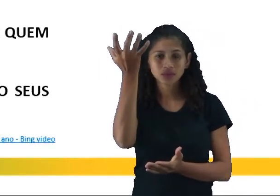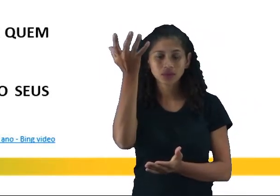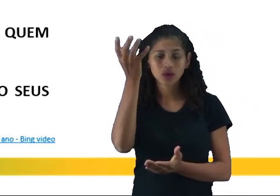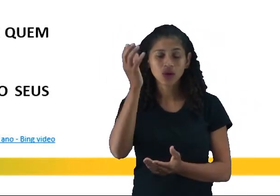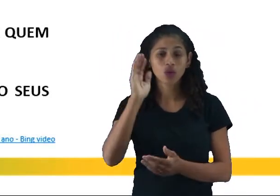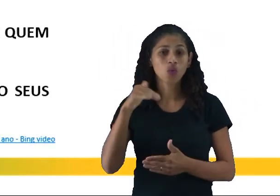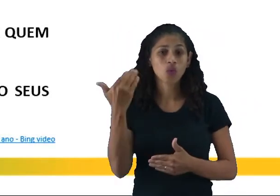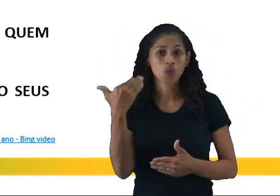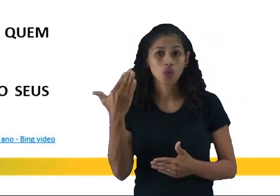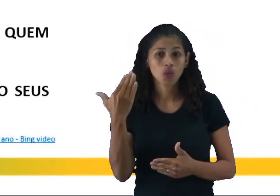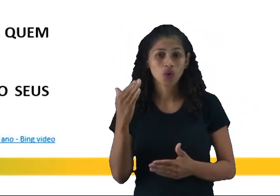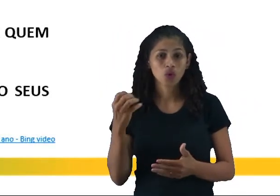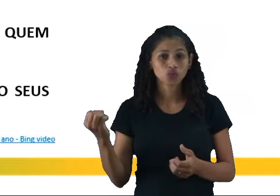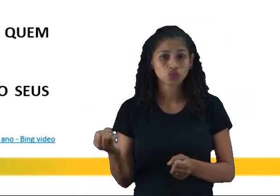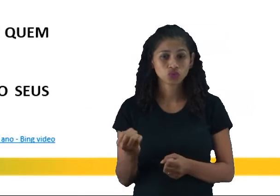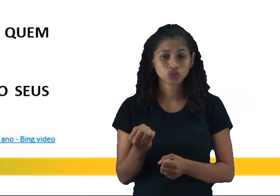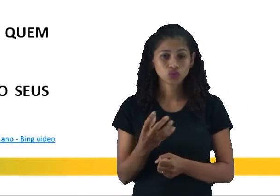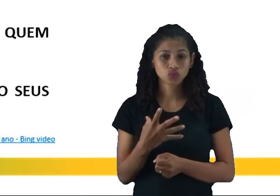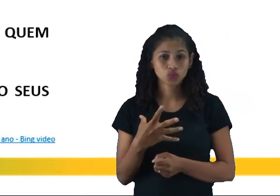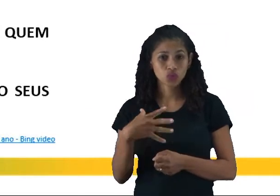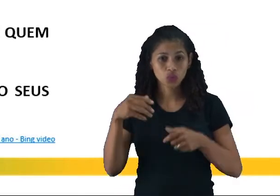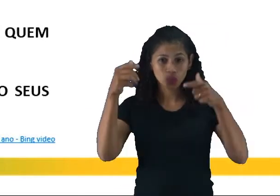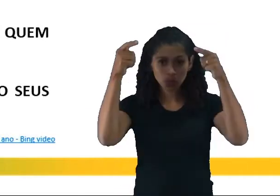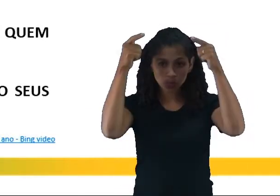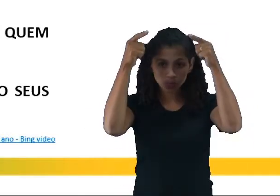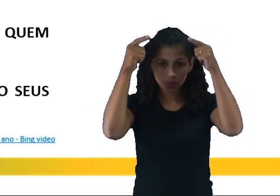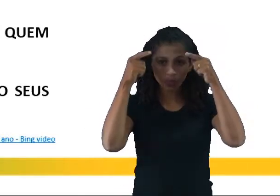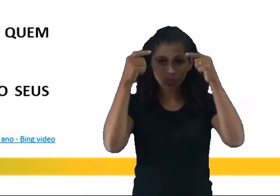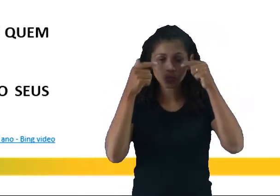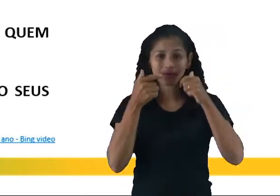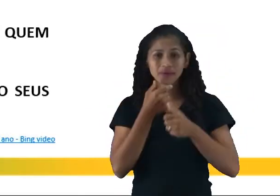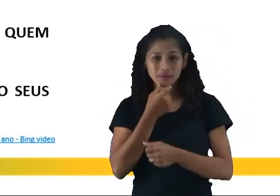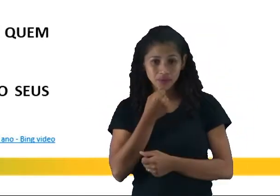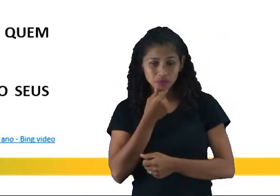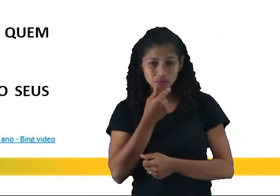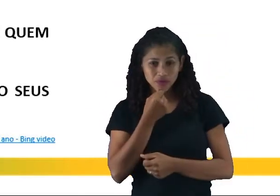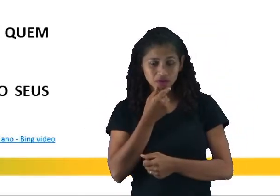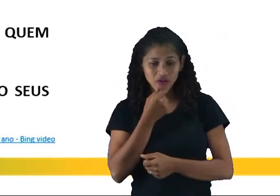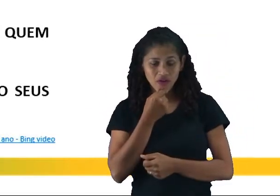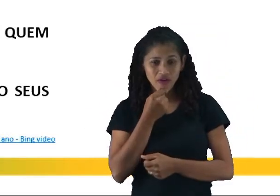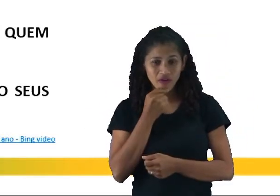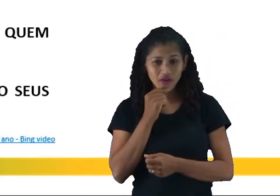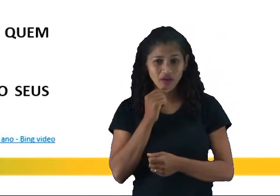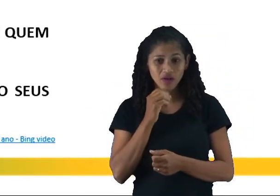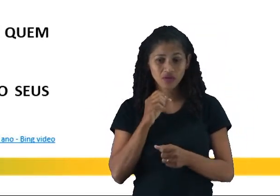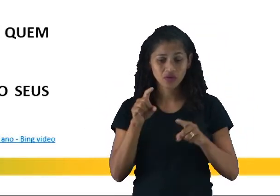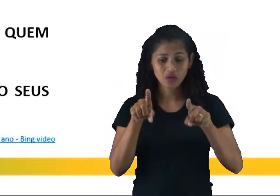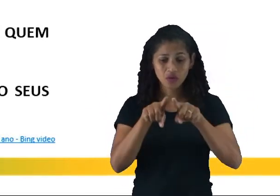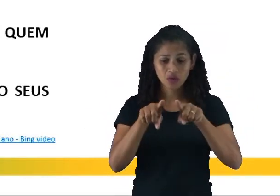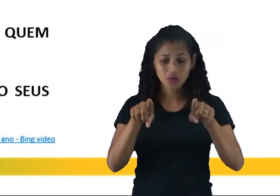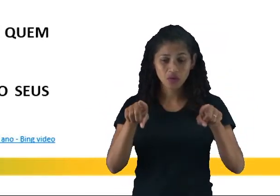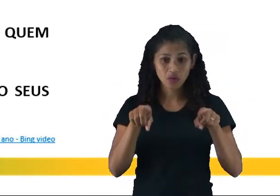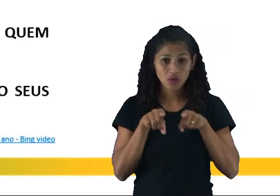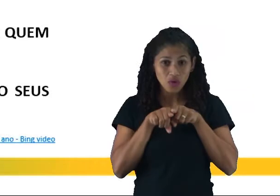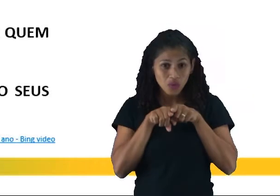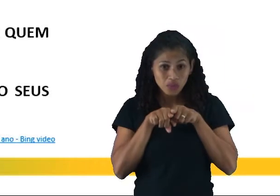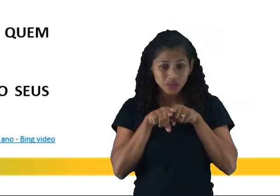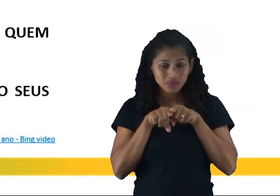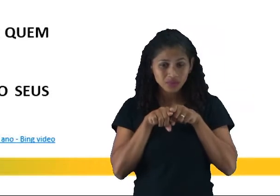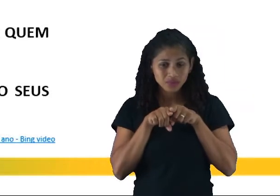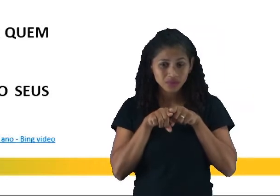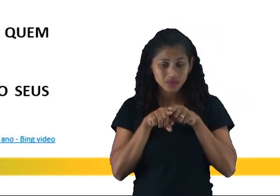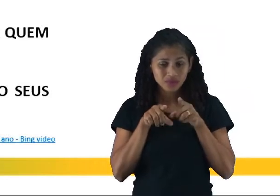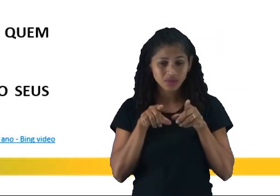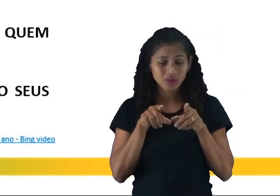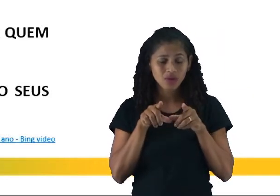foi demarcar o terreno dos moradores, cada morador ficou com uma parte menor do que o anterior, que aquele rei